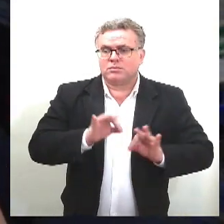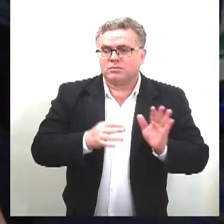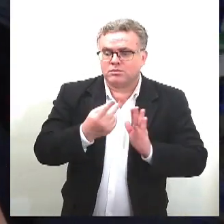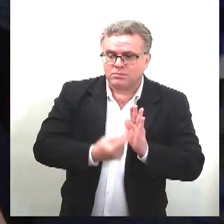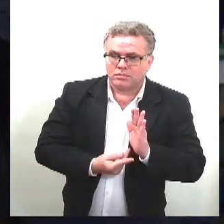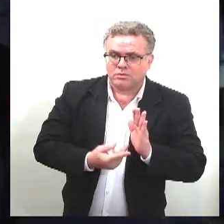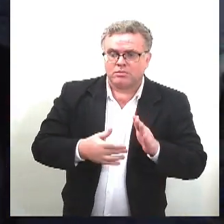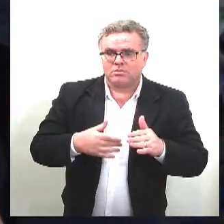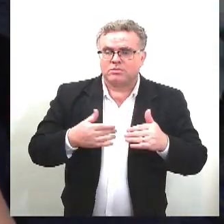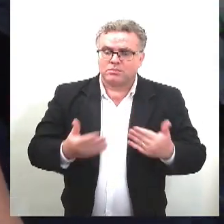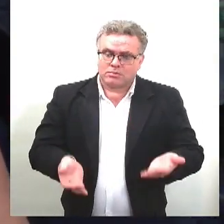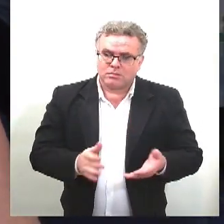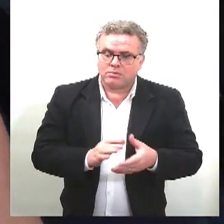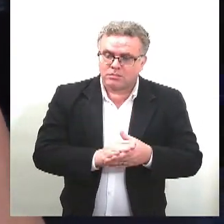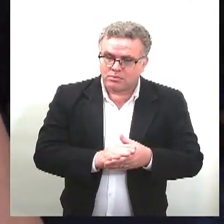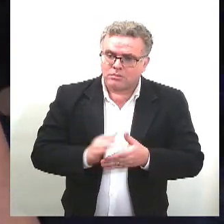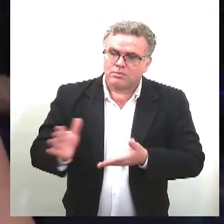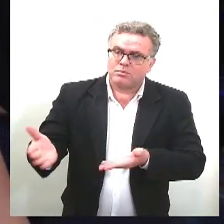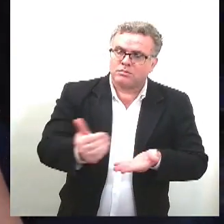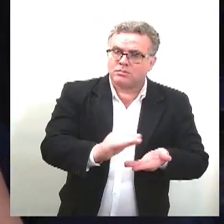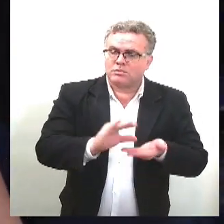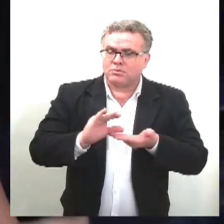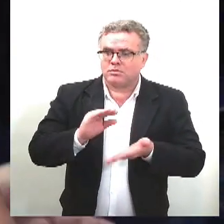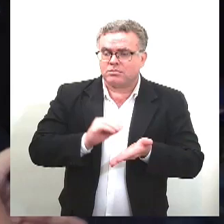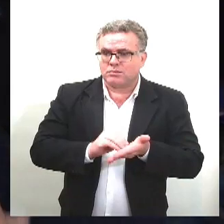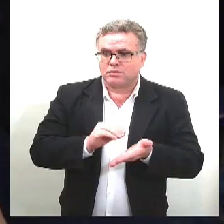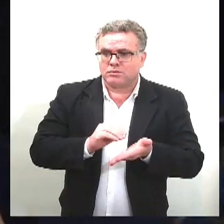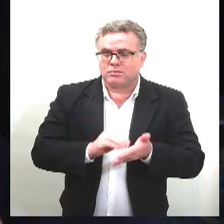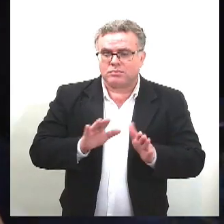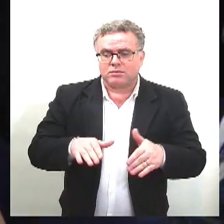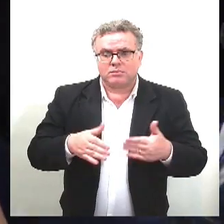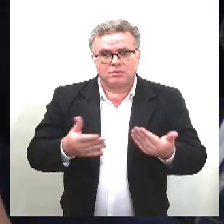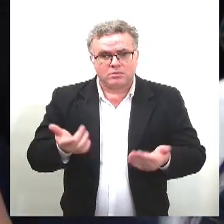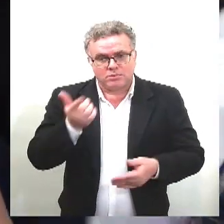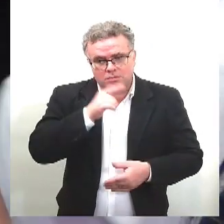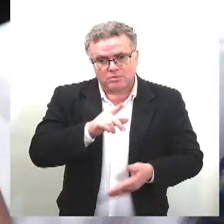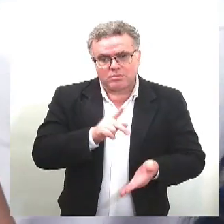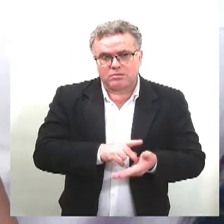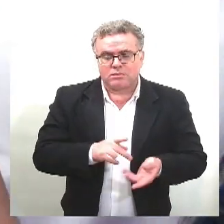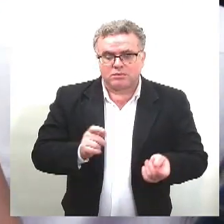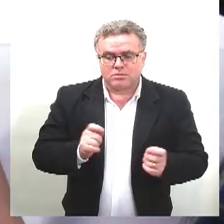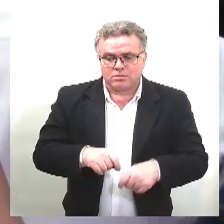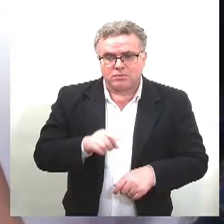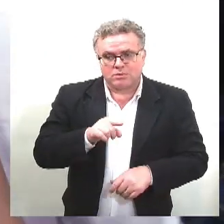das arrecadações, mas os projetos vão ser beneficiados, é tanto que temos projetos já em pauta